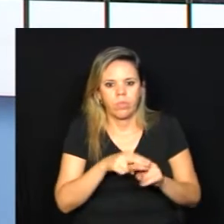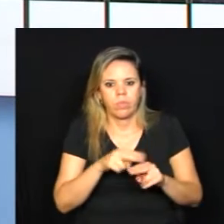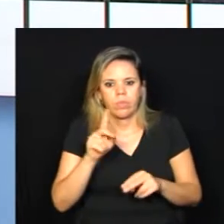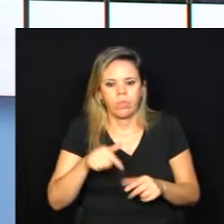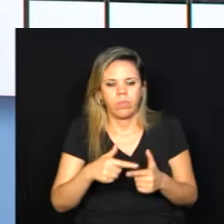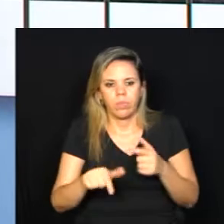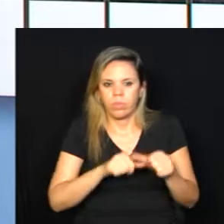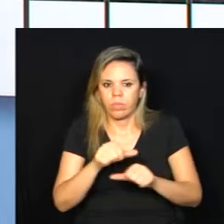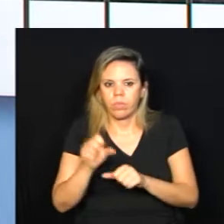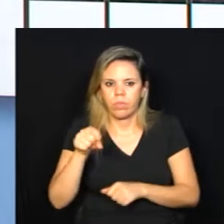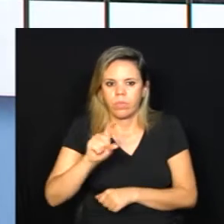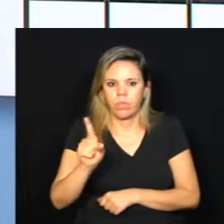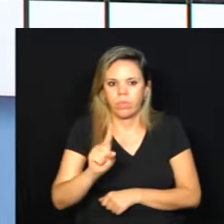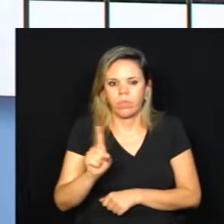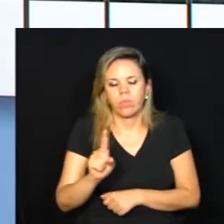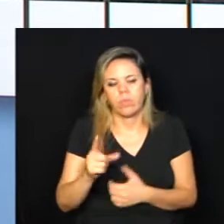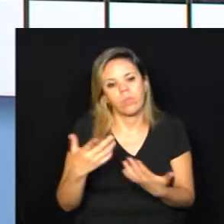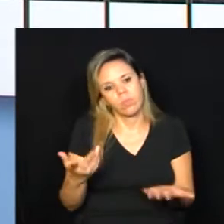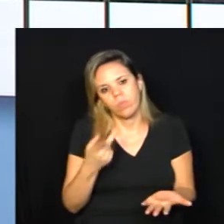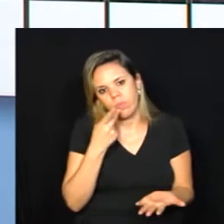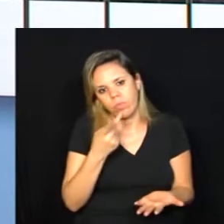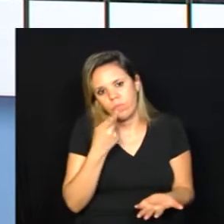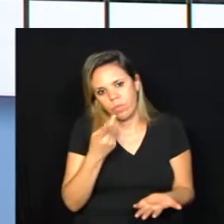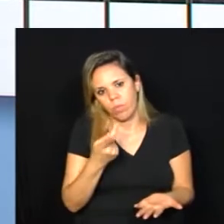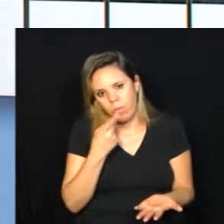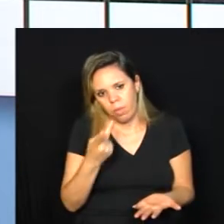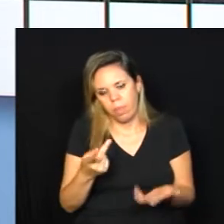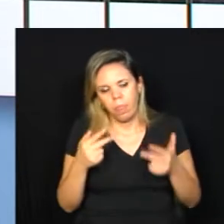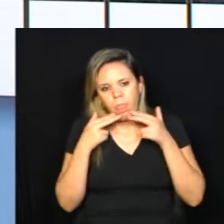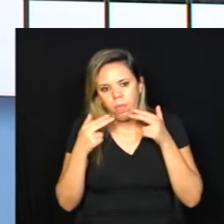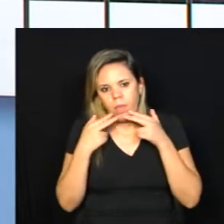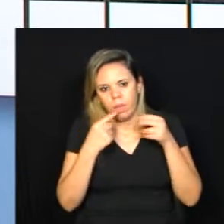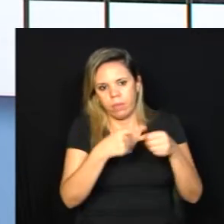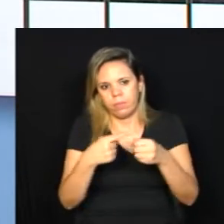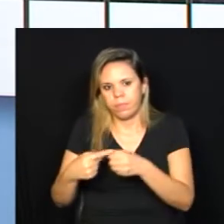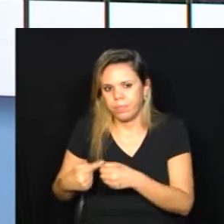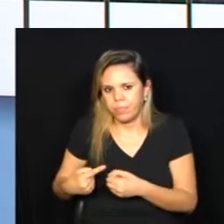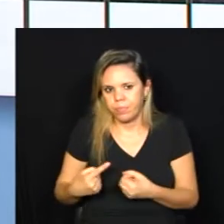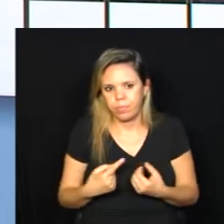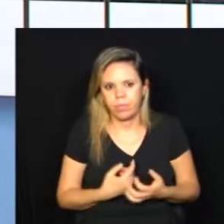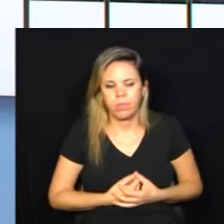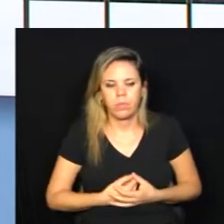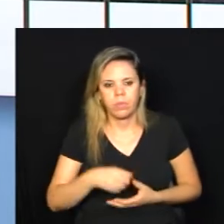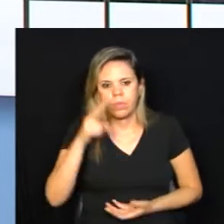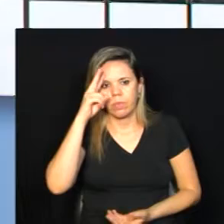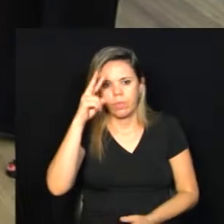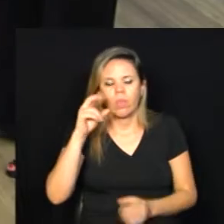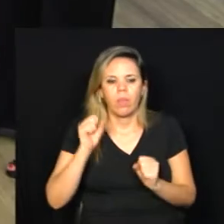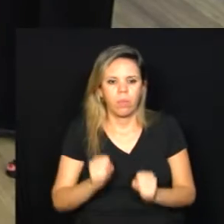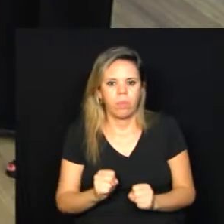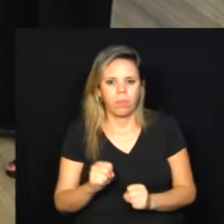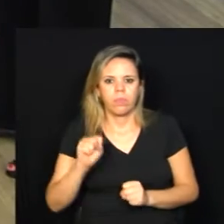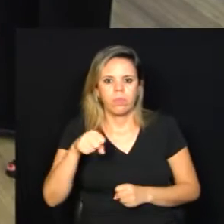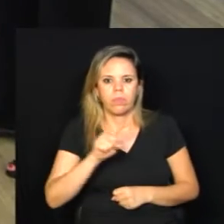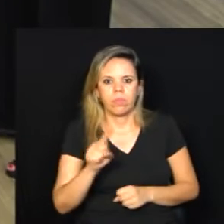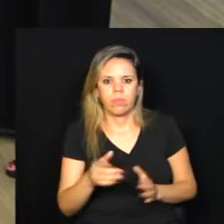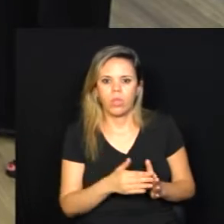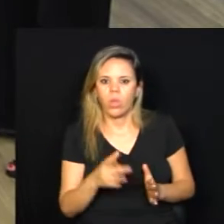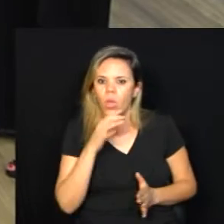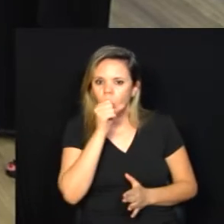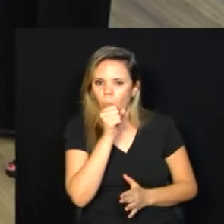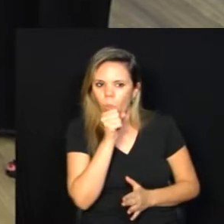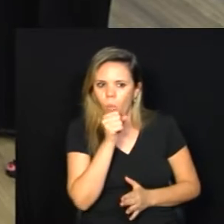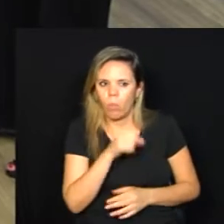pode mudar ou não. E a gente vai falando aqui notícias da metrópole. Gabriel, vamos lembrar o que pode e o que não pode nessa fase